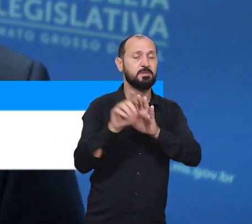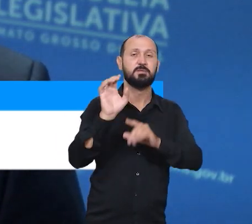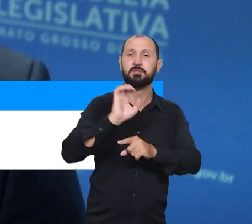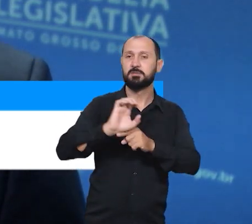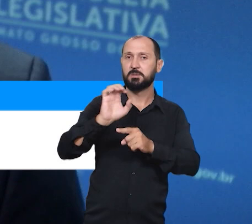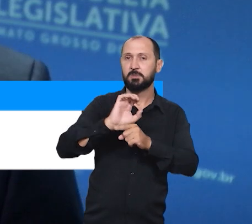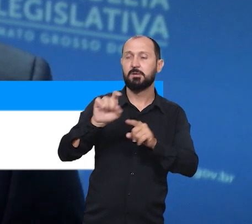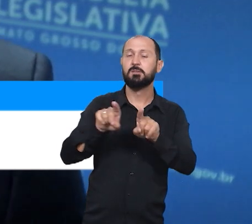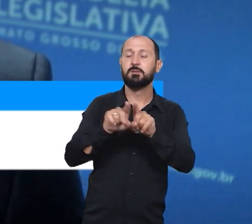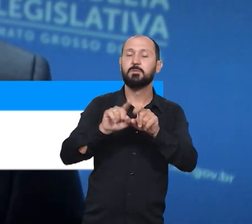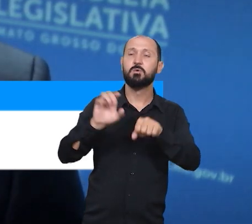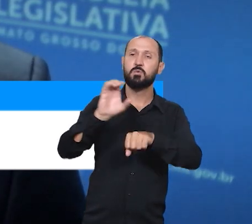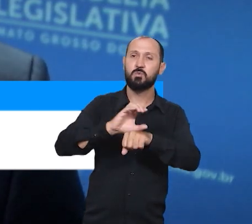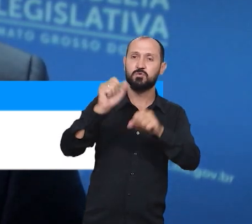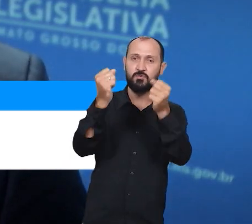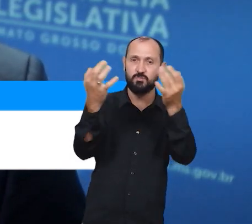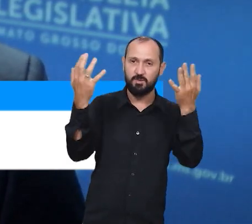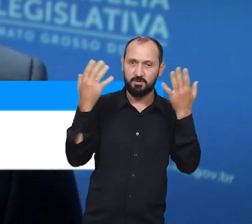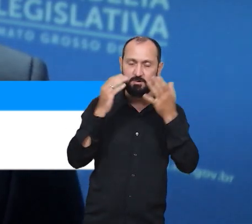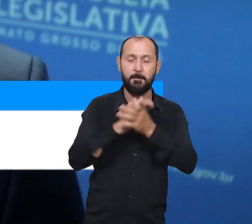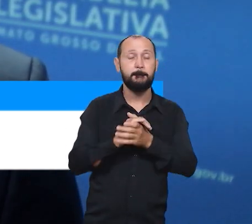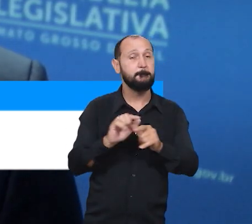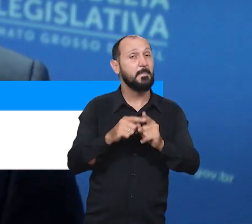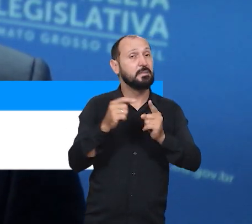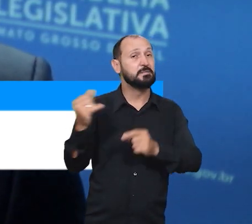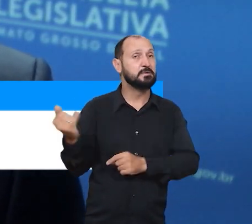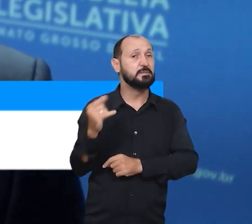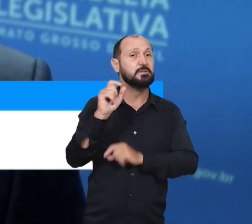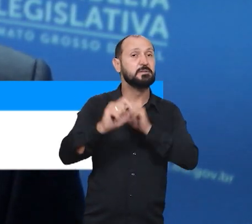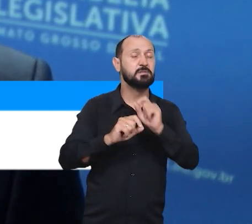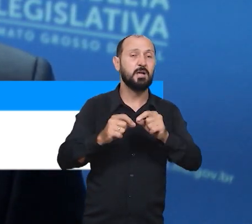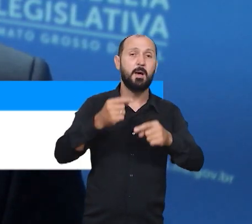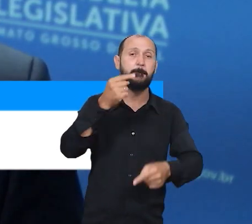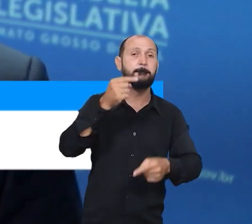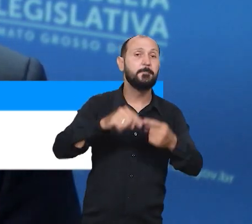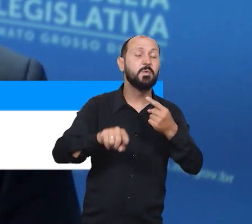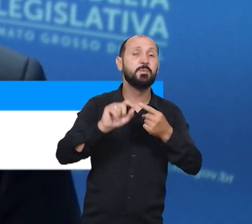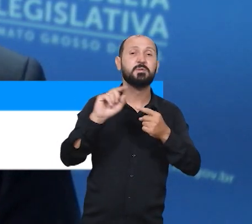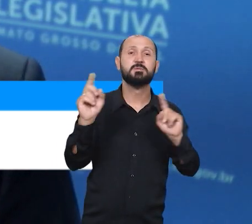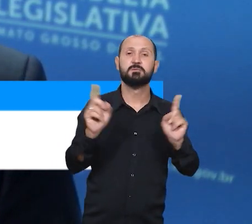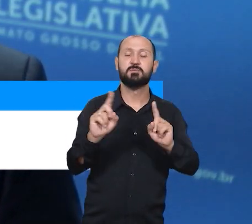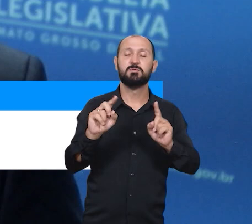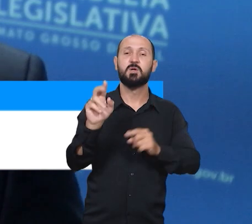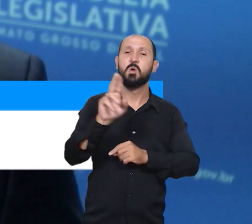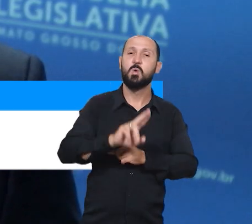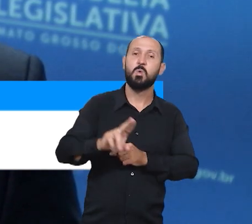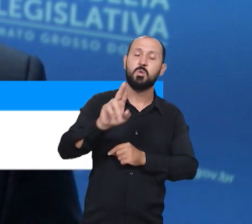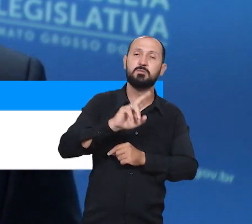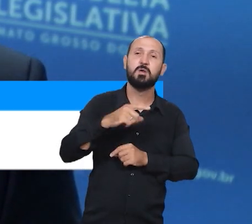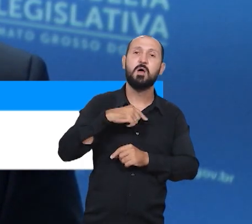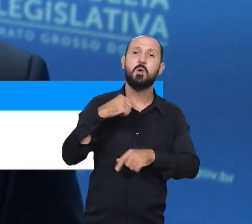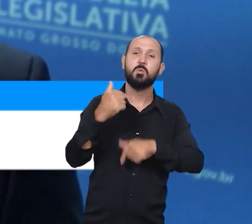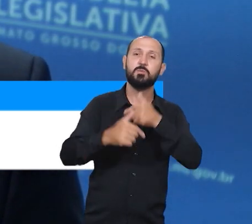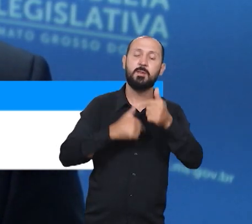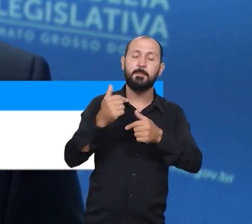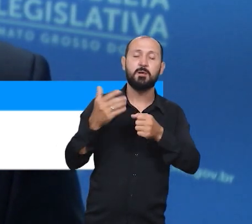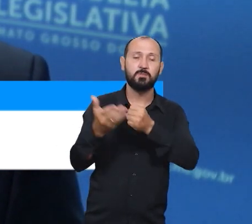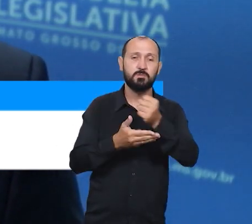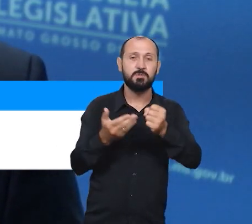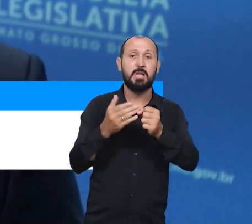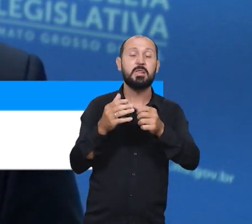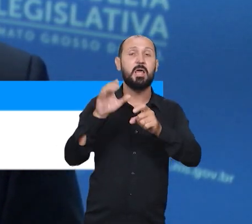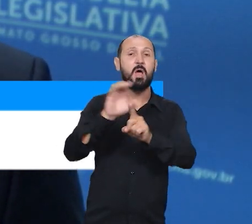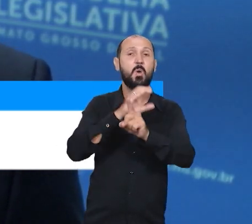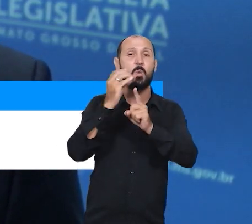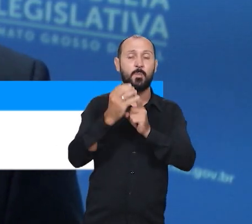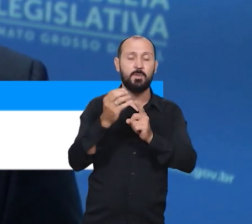reserva legal previstas na legislação estadual e no Código Florestal. Mas vale ressaltar que a proibição não será